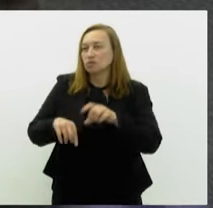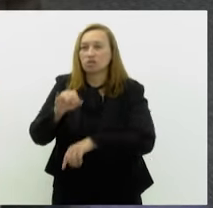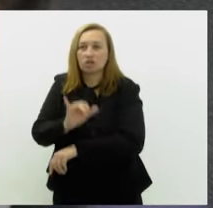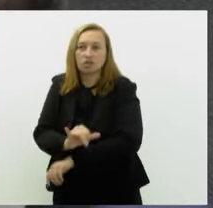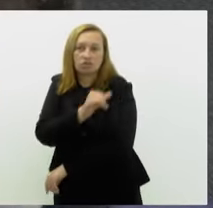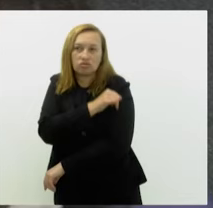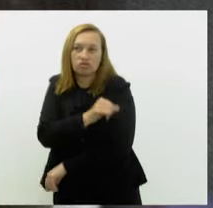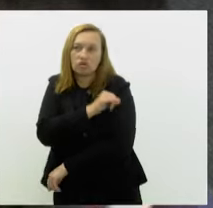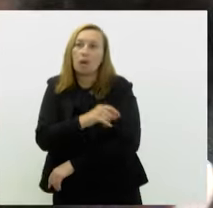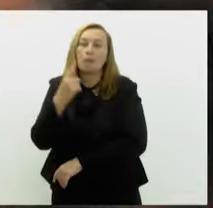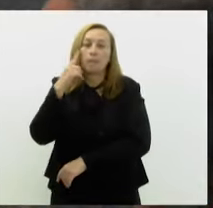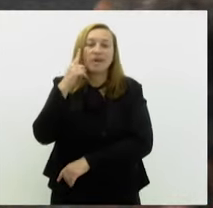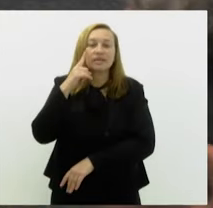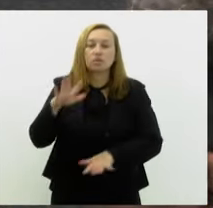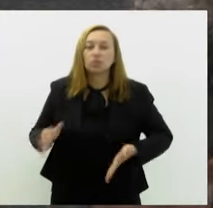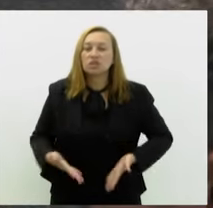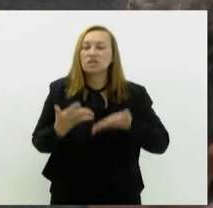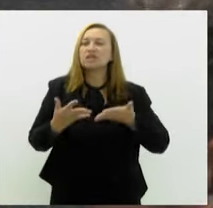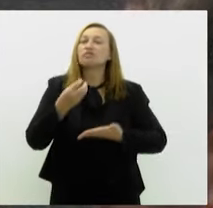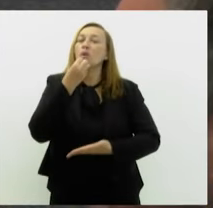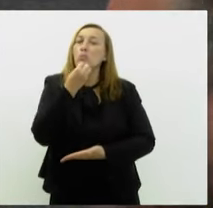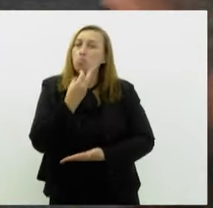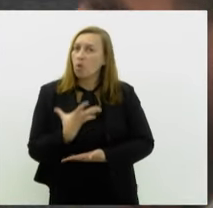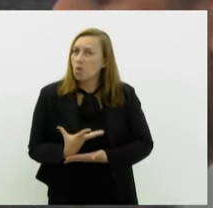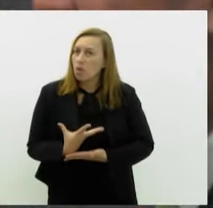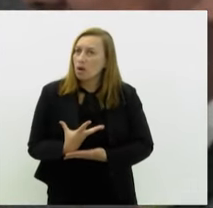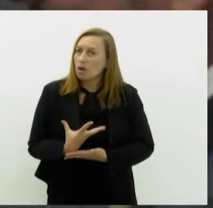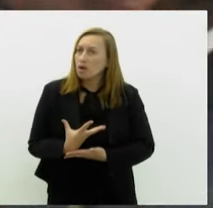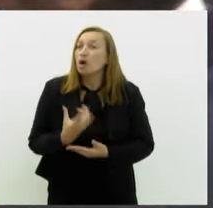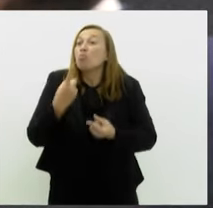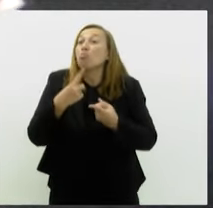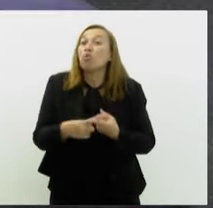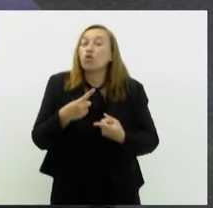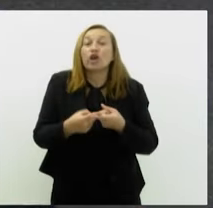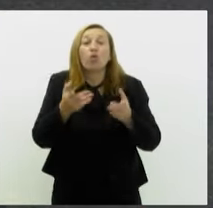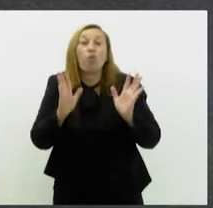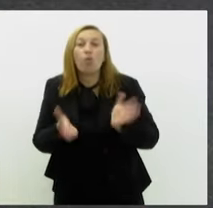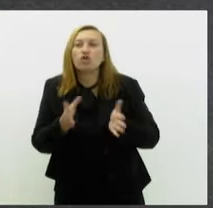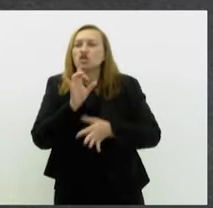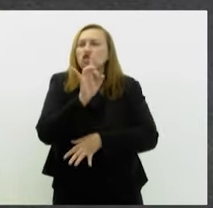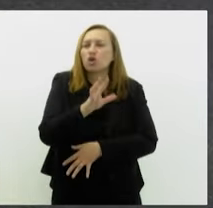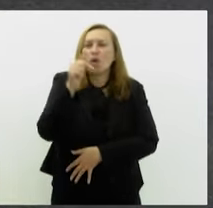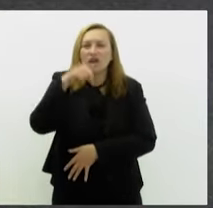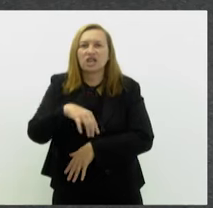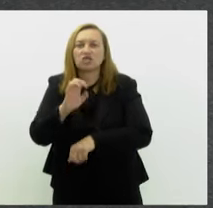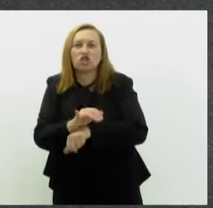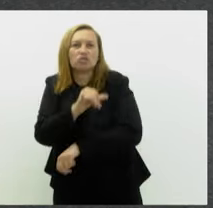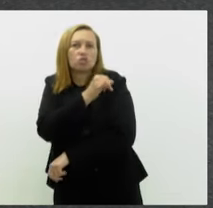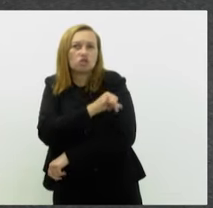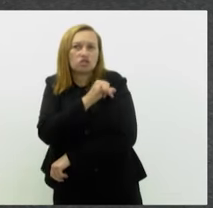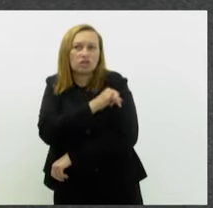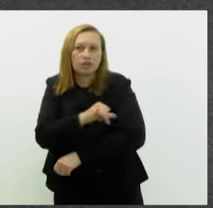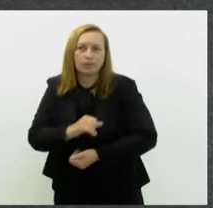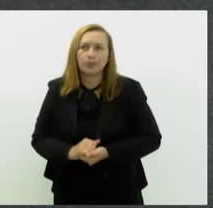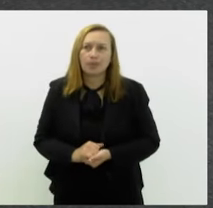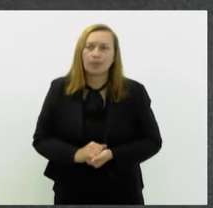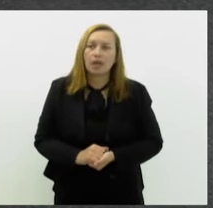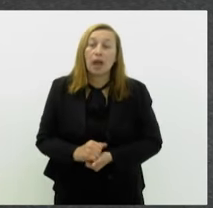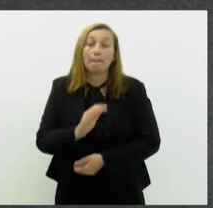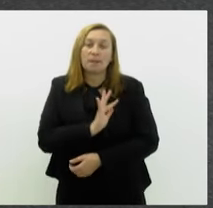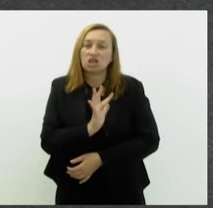ser essa uma iniciativa muito positiva, porque hoje só aqui no Estado do Rio de Janeiro,